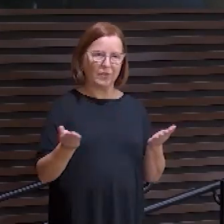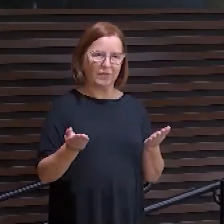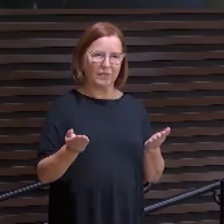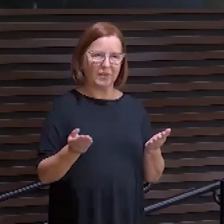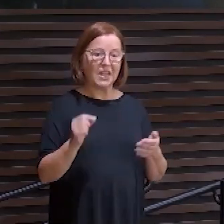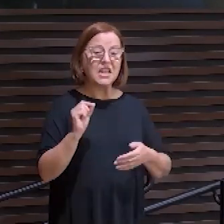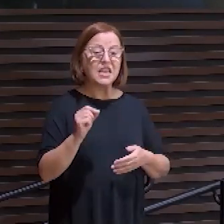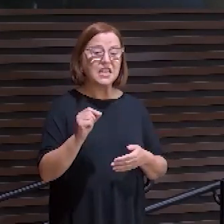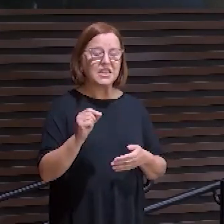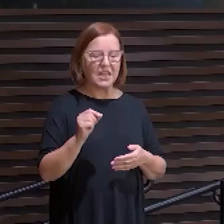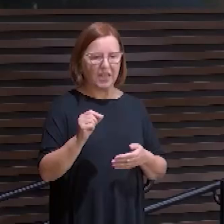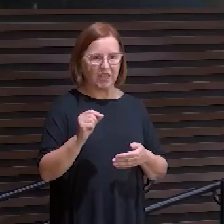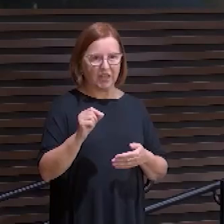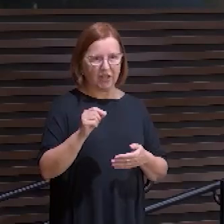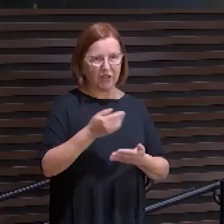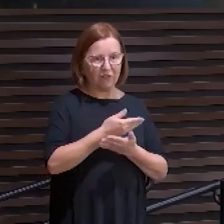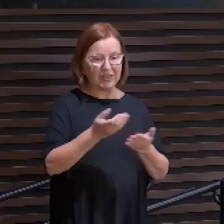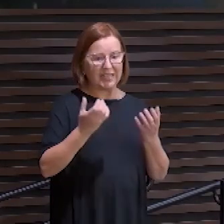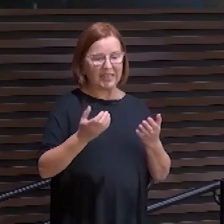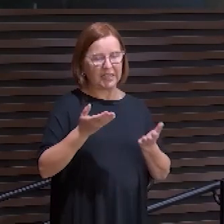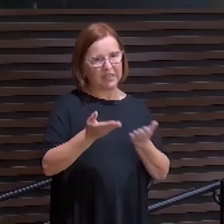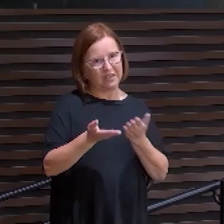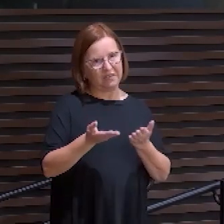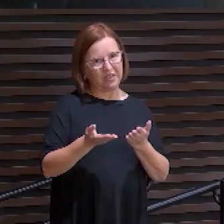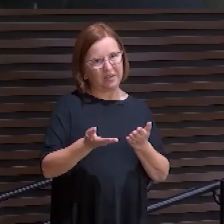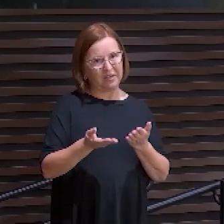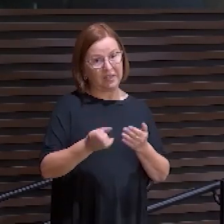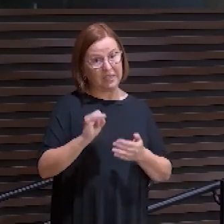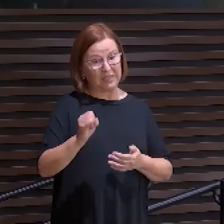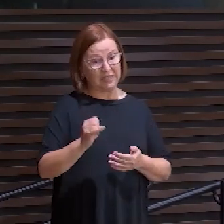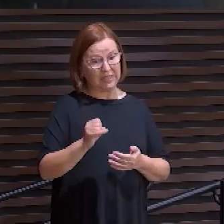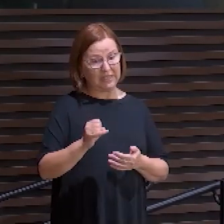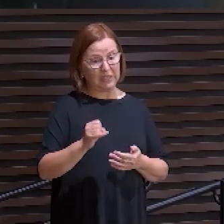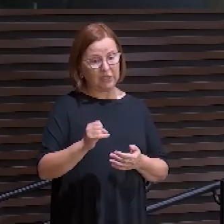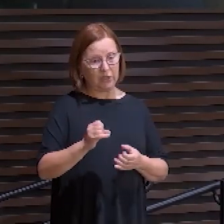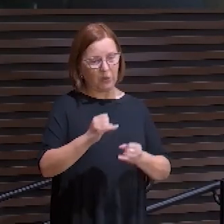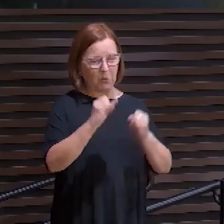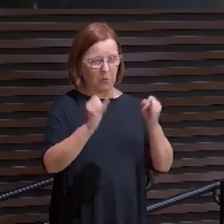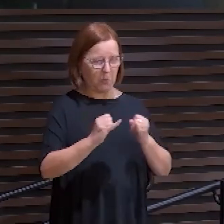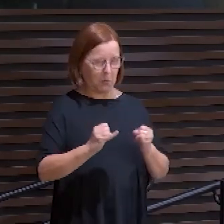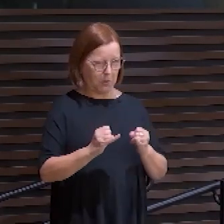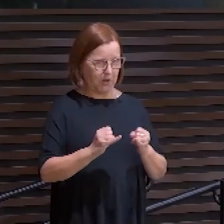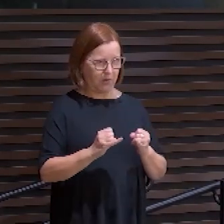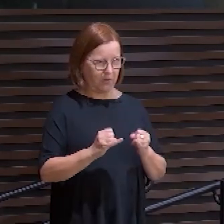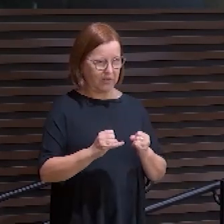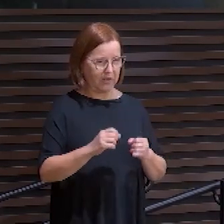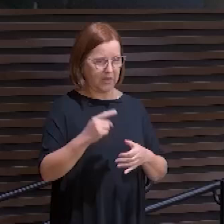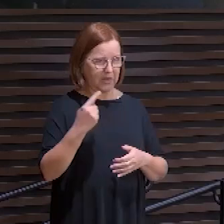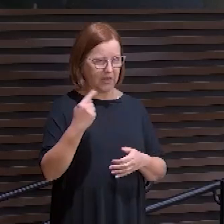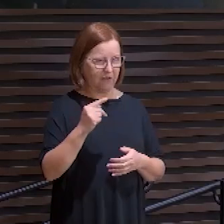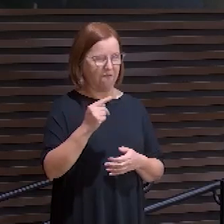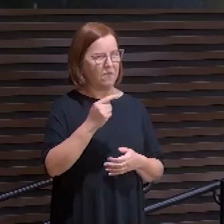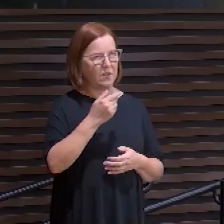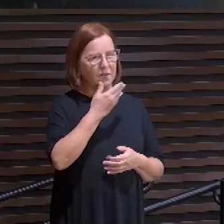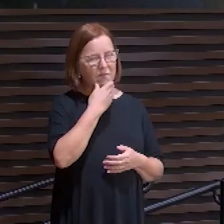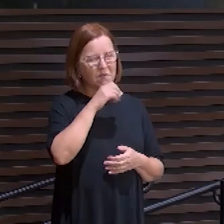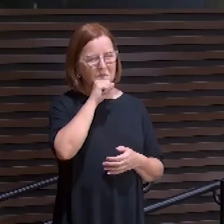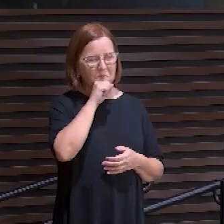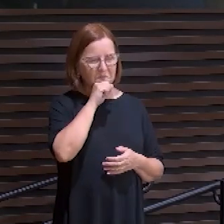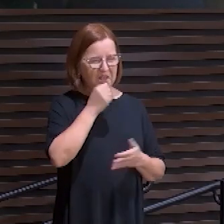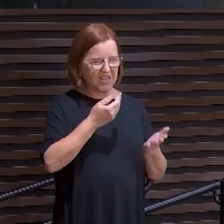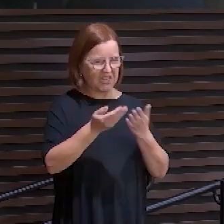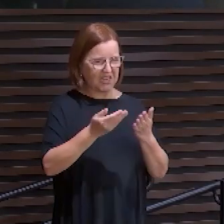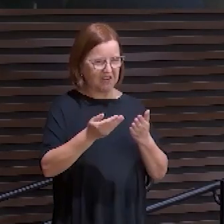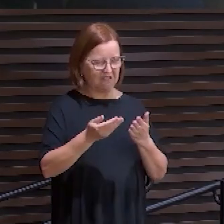quem sirvais. Se os deuses a quem serviram vossos pais, que estavam além do